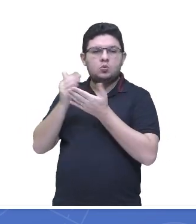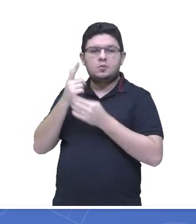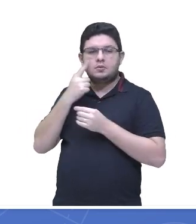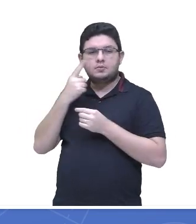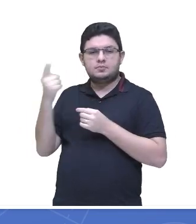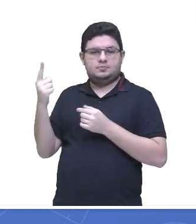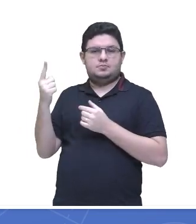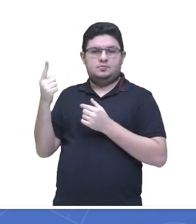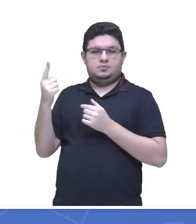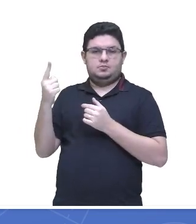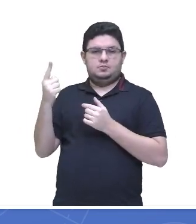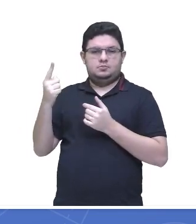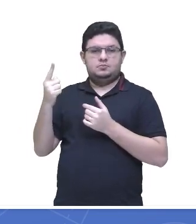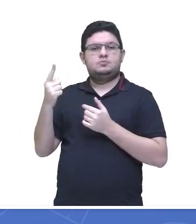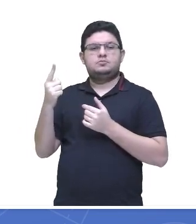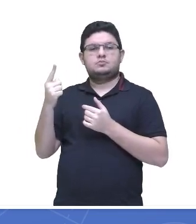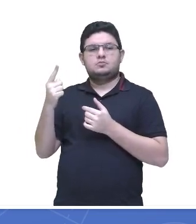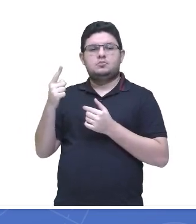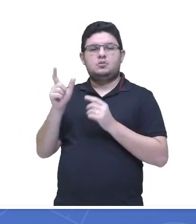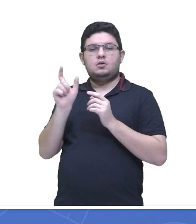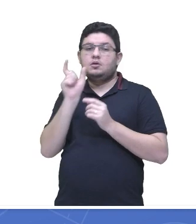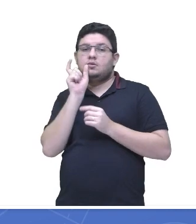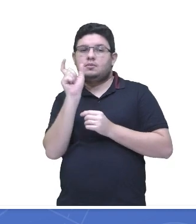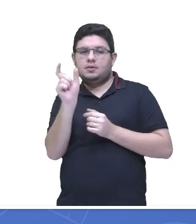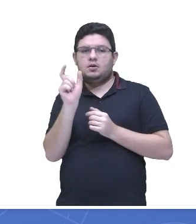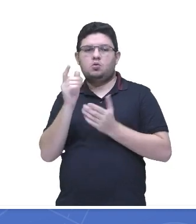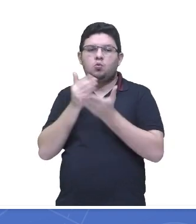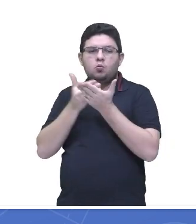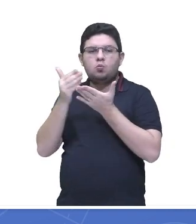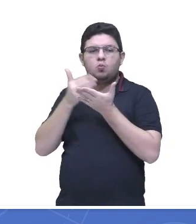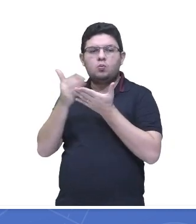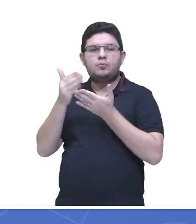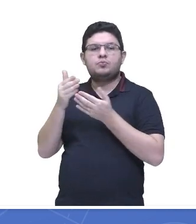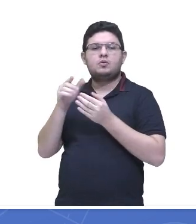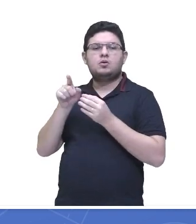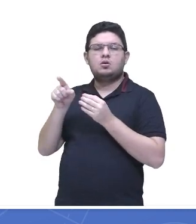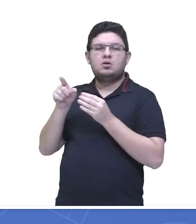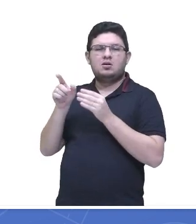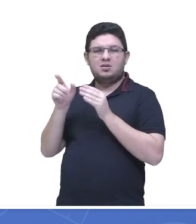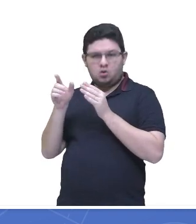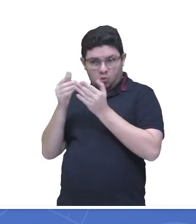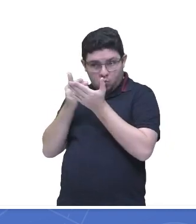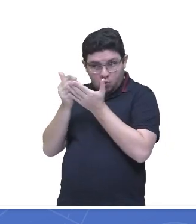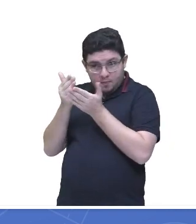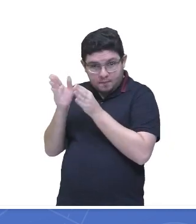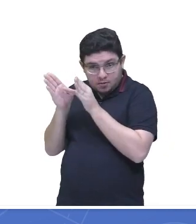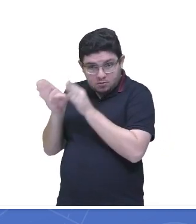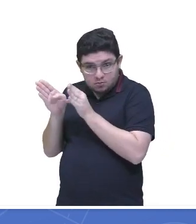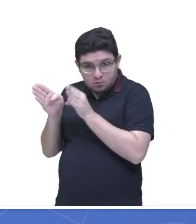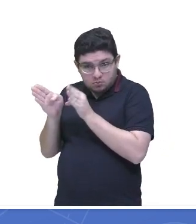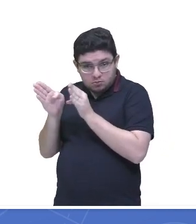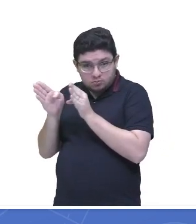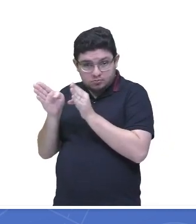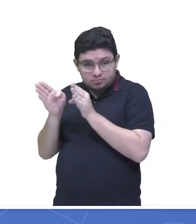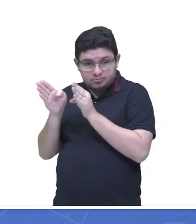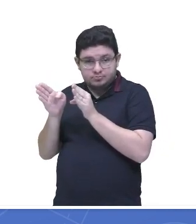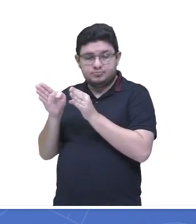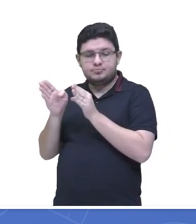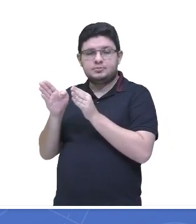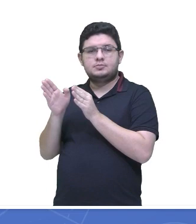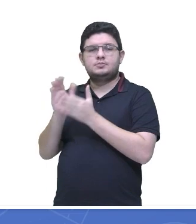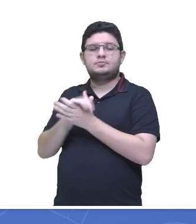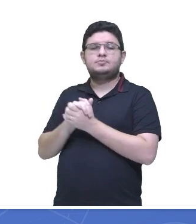da minha palavra. Tá? Não é no meio, não é no final, é no começo, antes da palavra